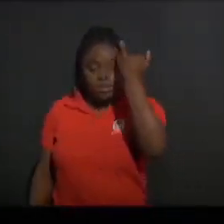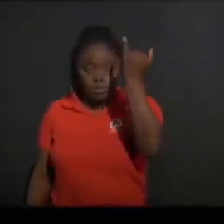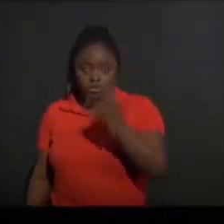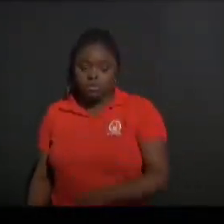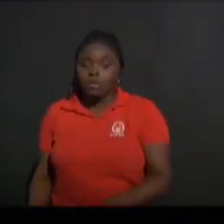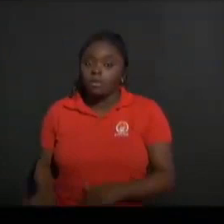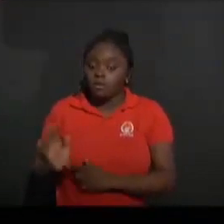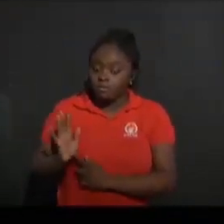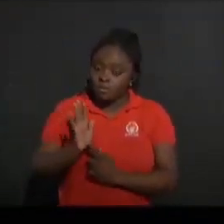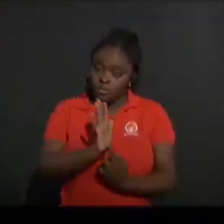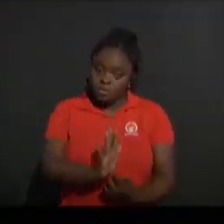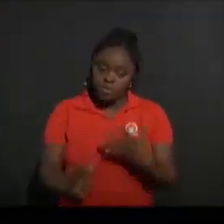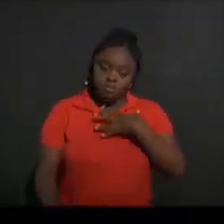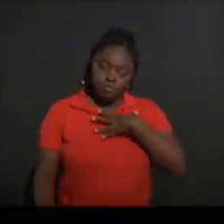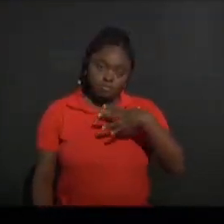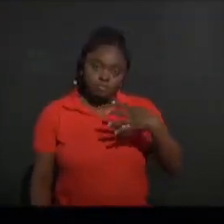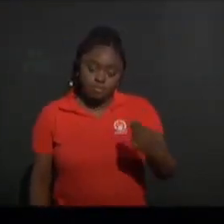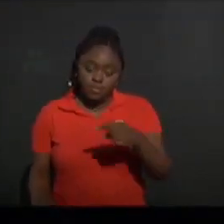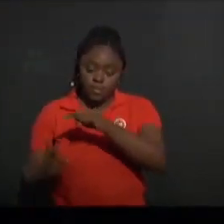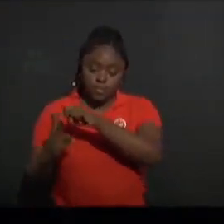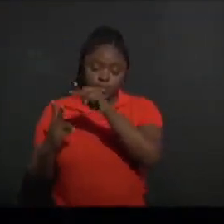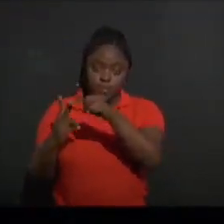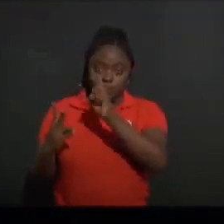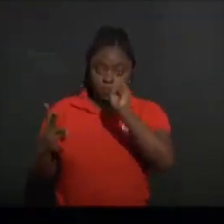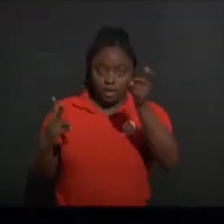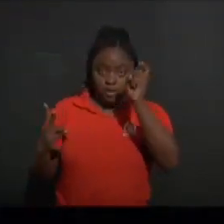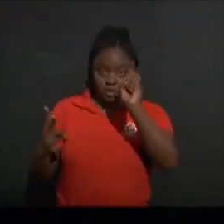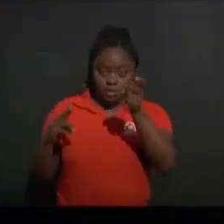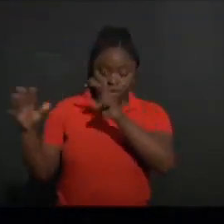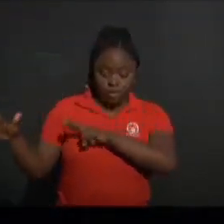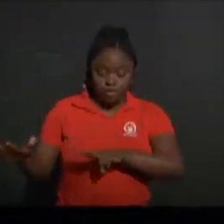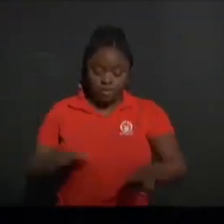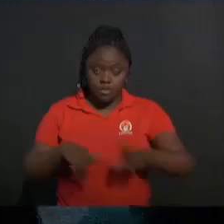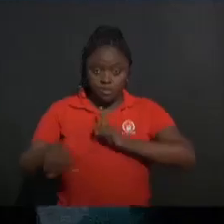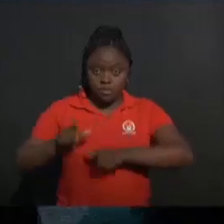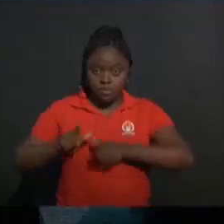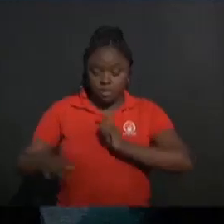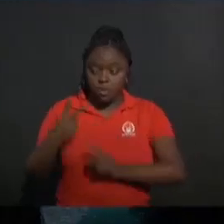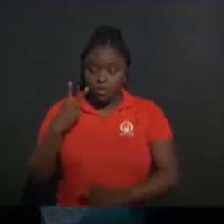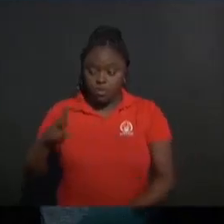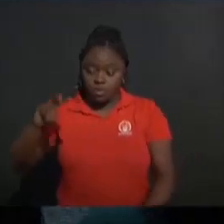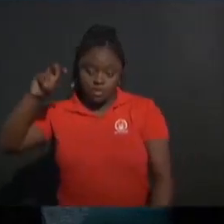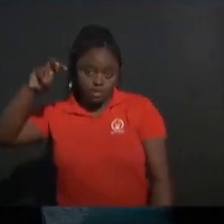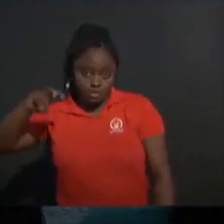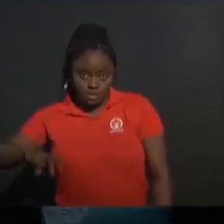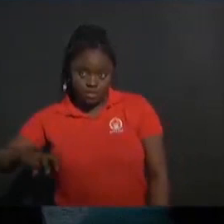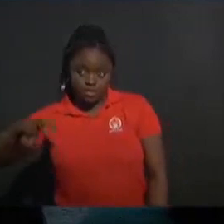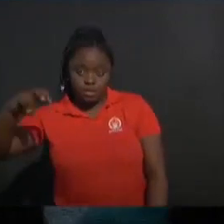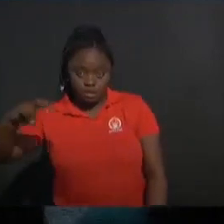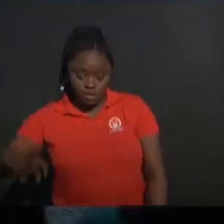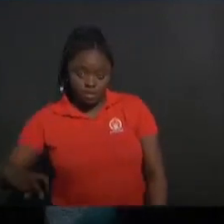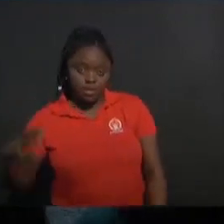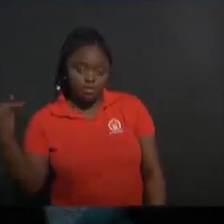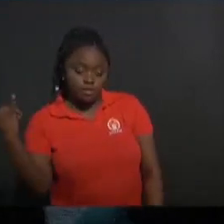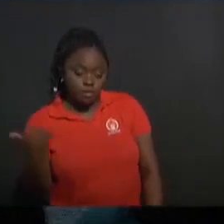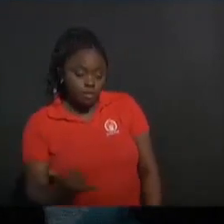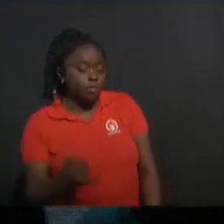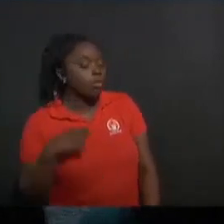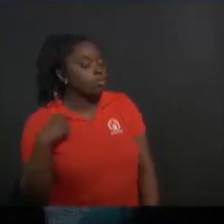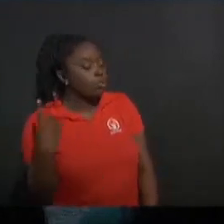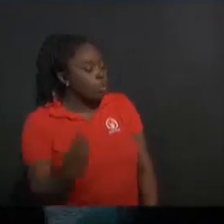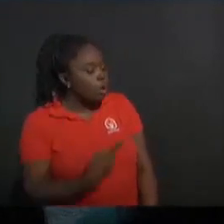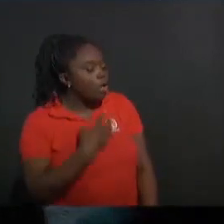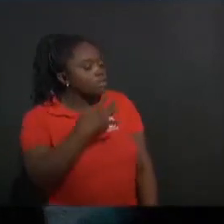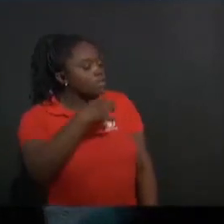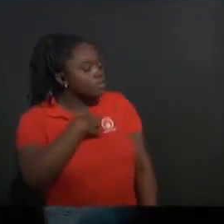aonde esses dois rabinos, nessa reunião que houve essa semana lá em Israel, os dois sentados com aquela roupa preta, falaram assim: nós estamos